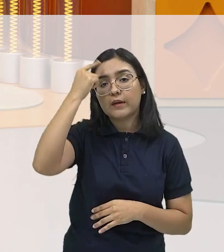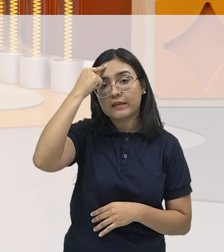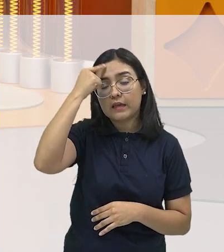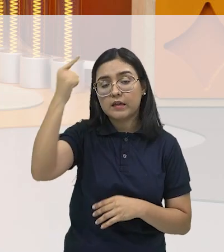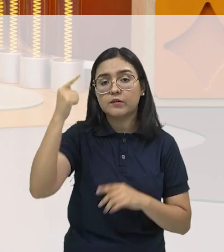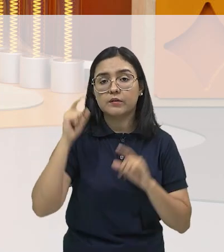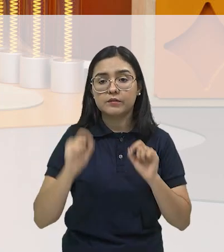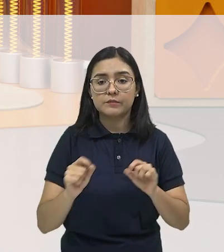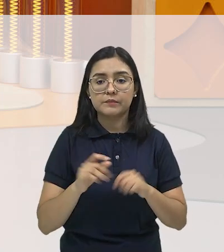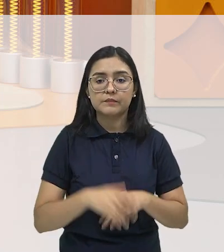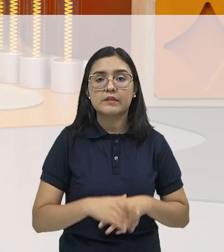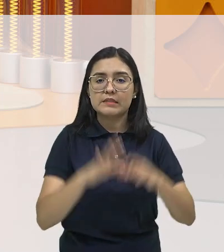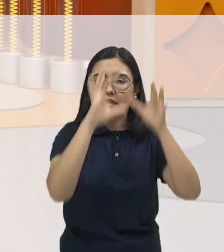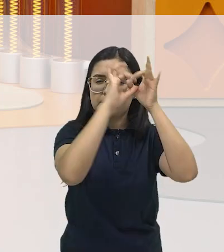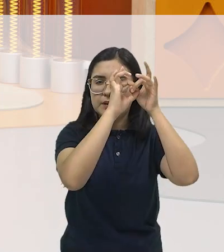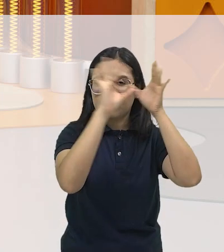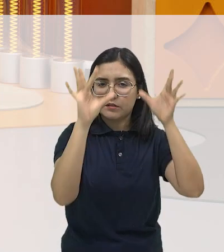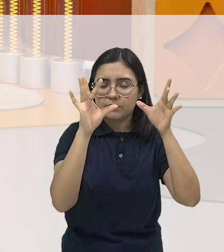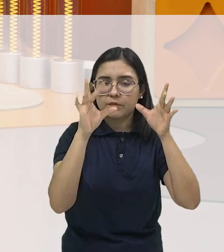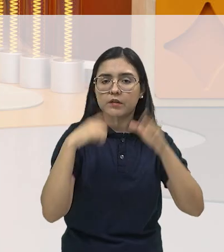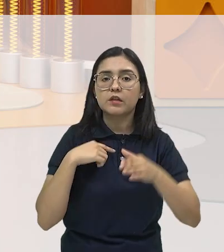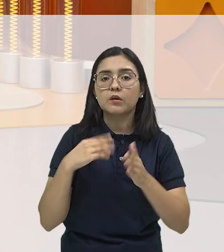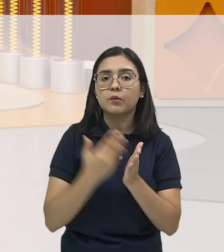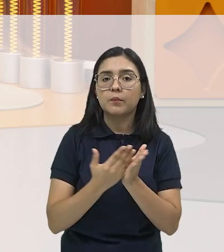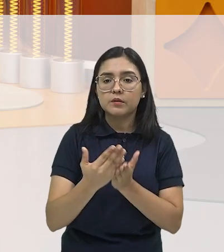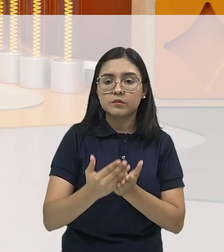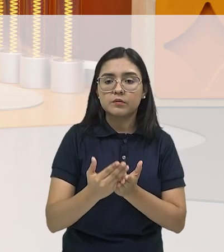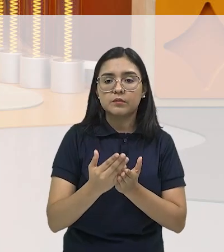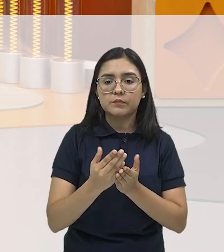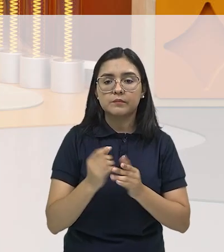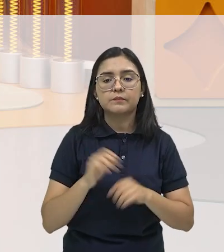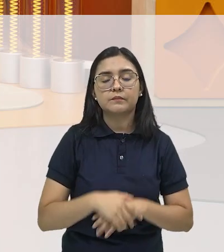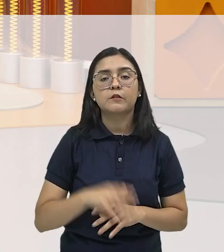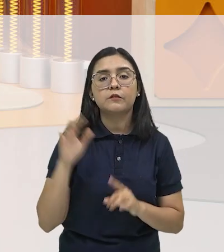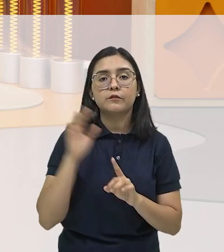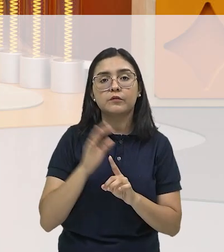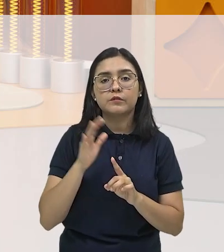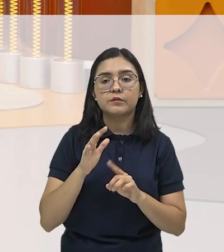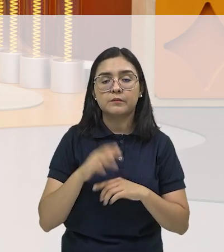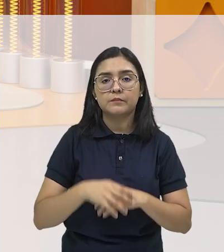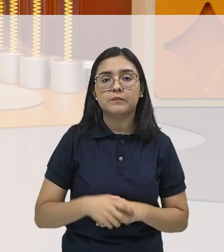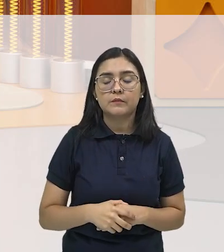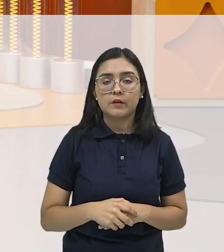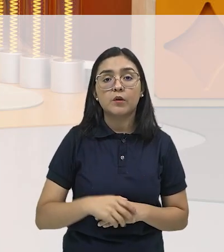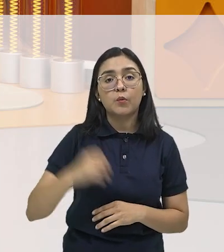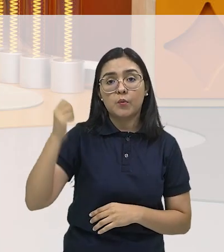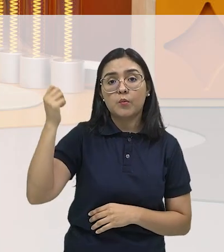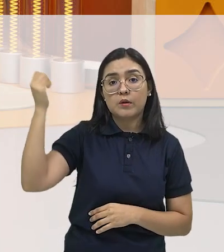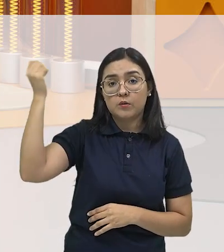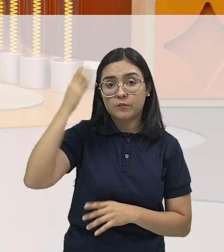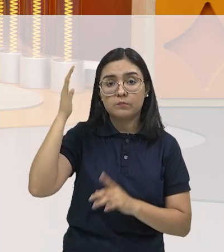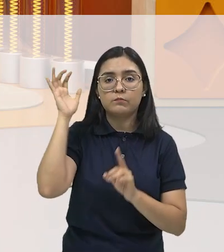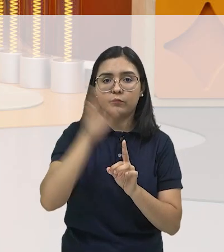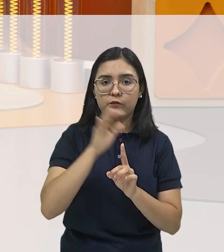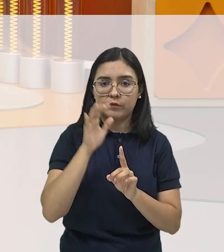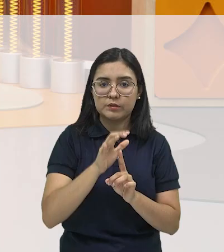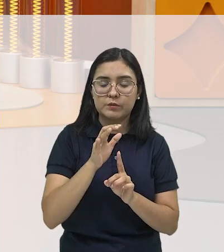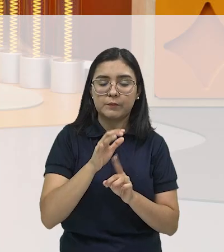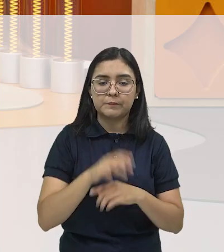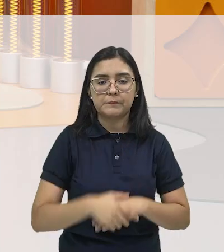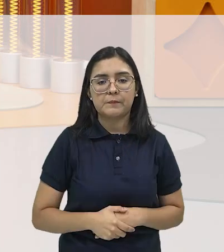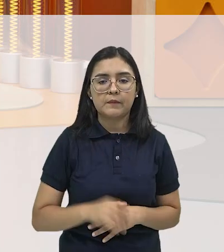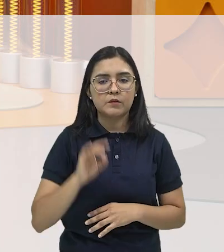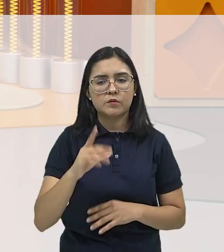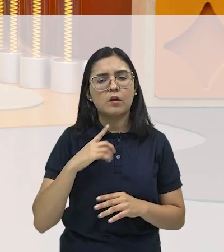partir desse liberalismo que a gente está vendo que surgiu, influenciado pelo iluminismo, tá bom? Então não